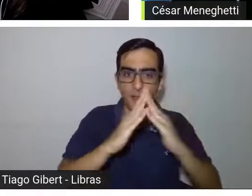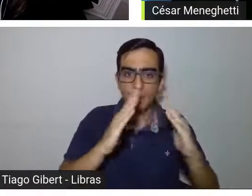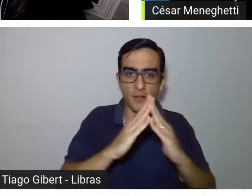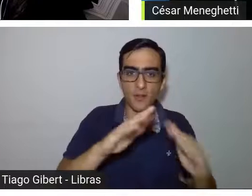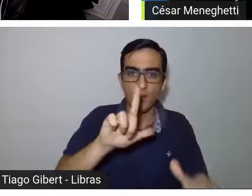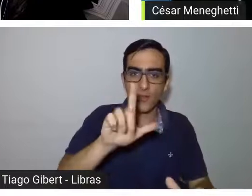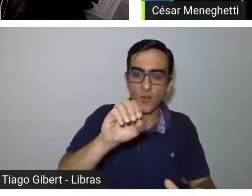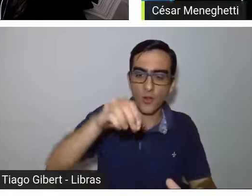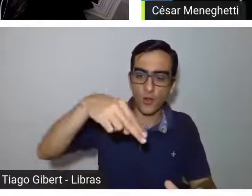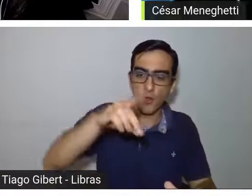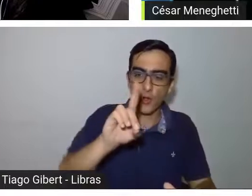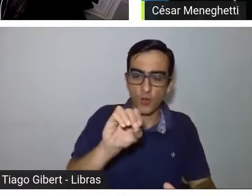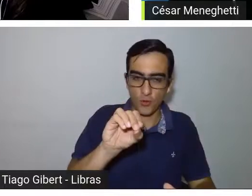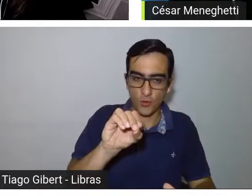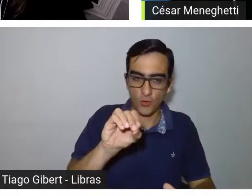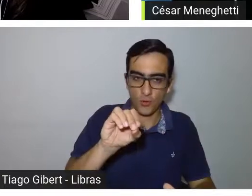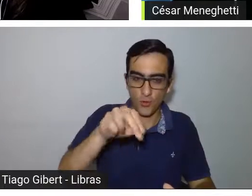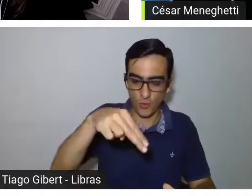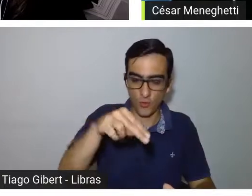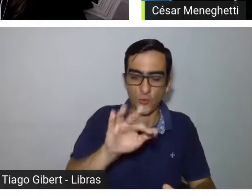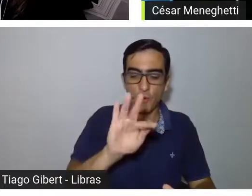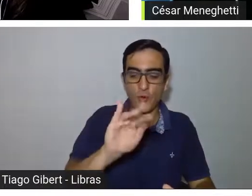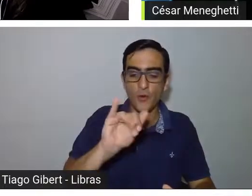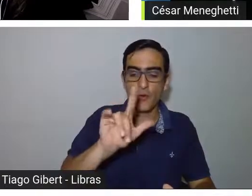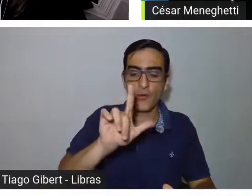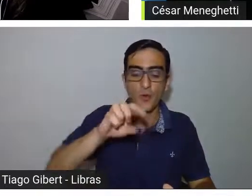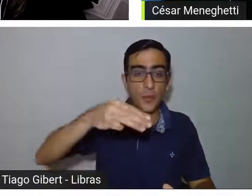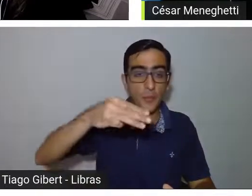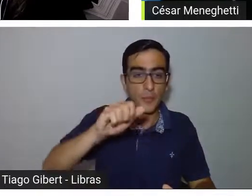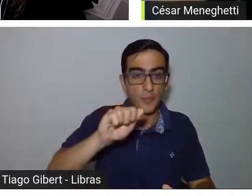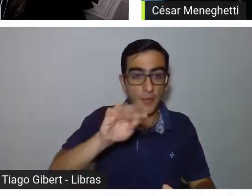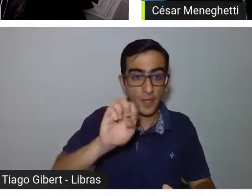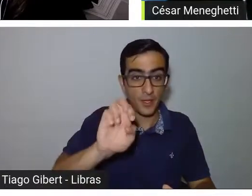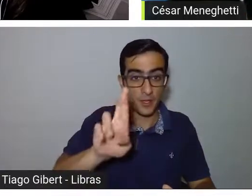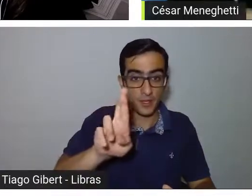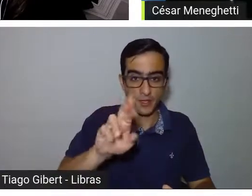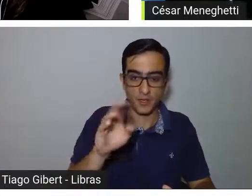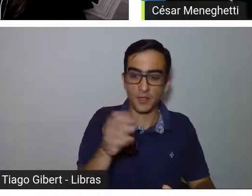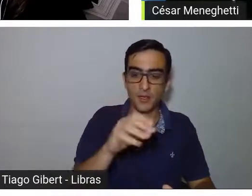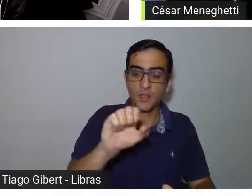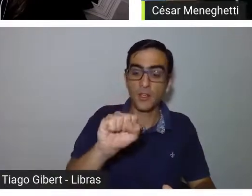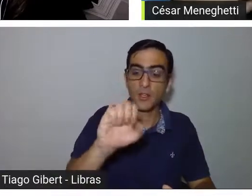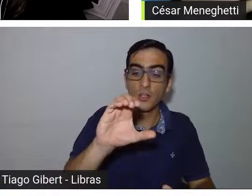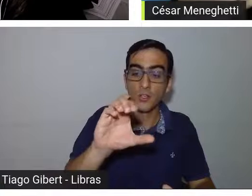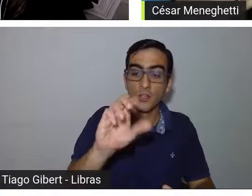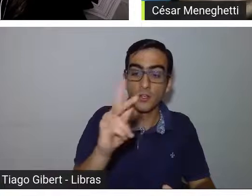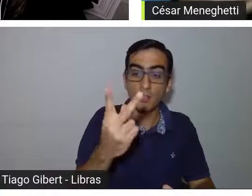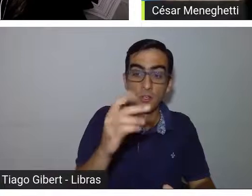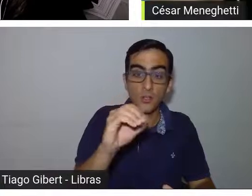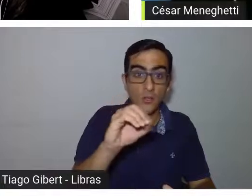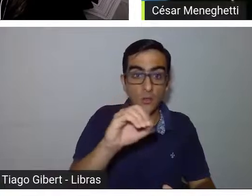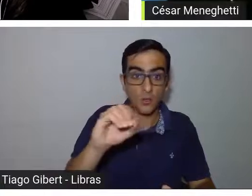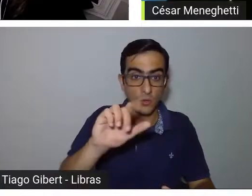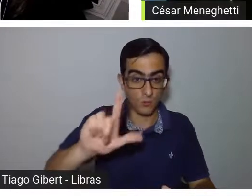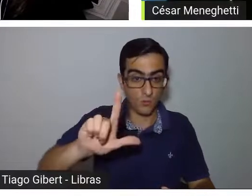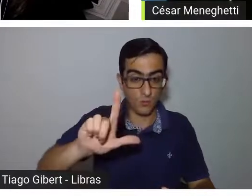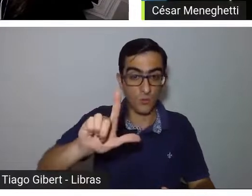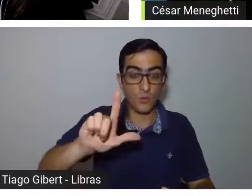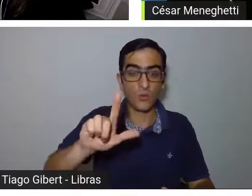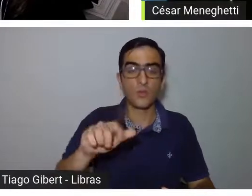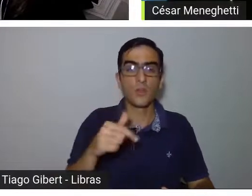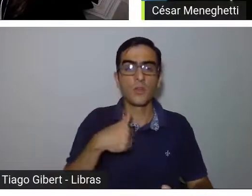Filmmakers Co-op, uma cooperativa que eu fiz uns cursos de iluminação, assim, cursos assim. E